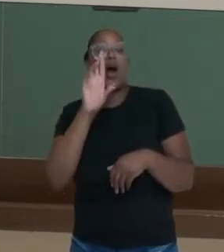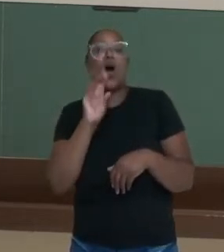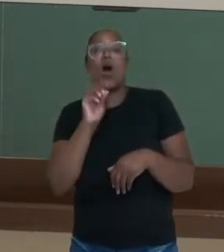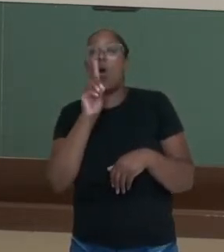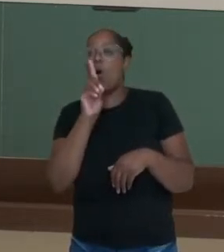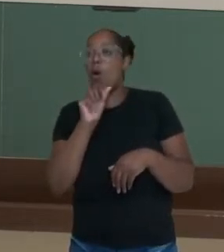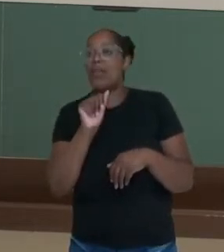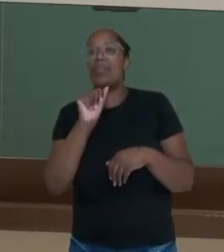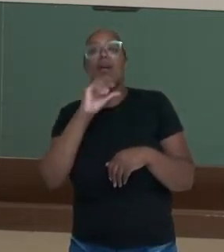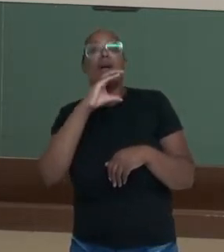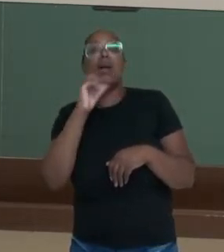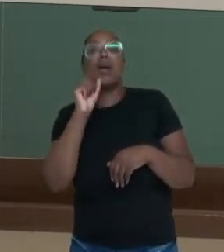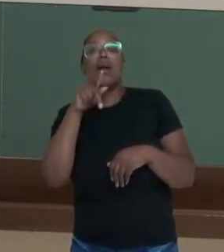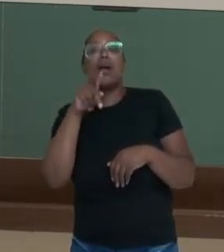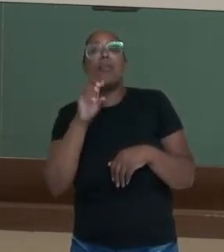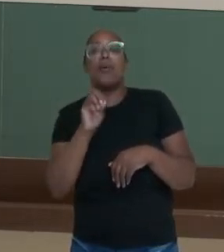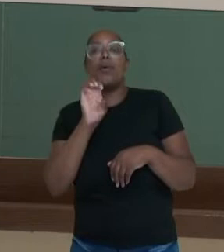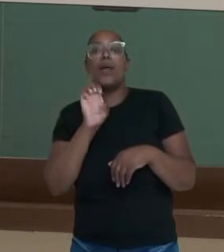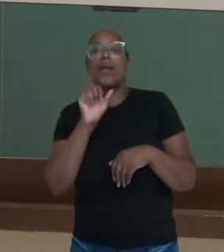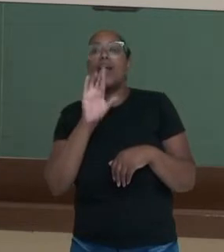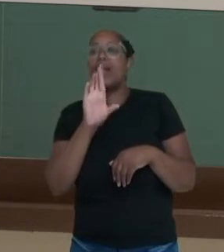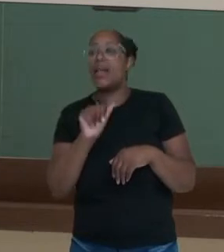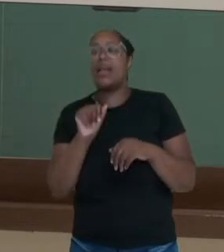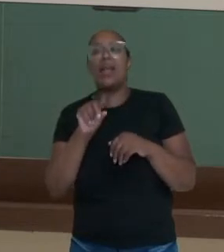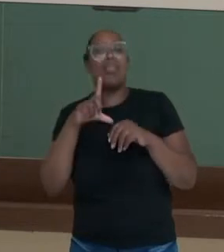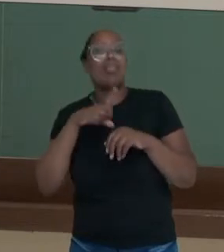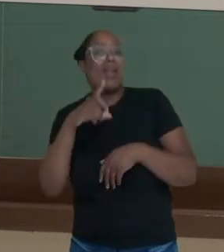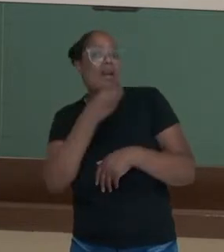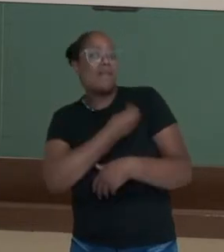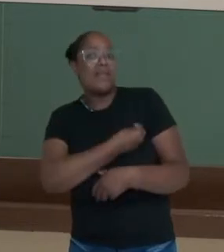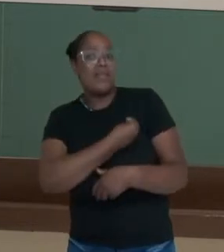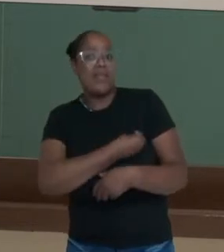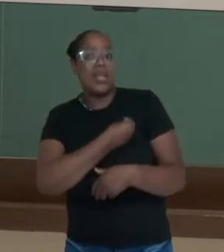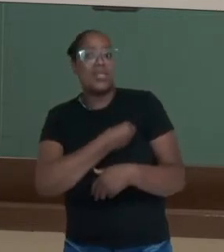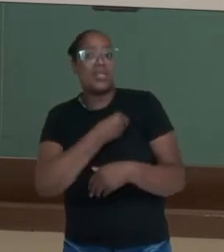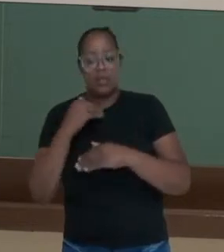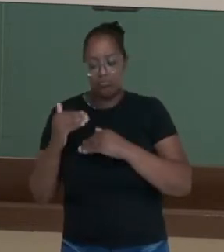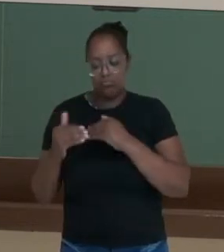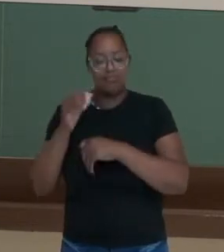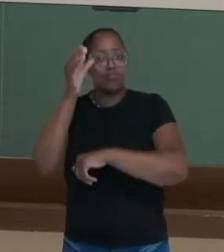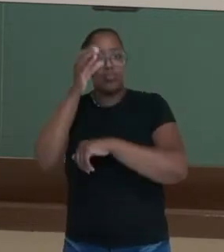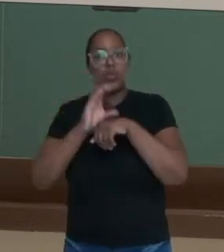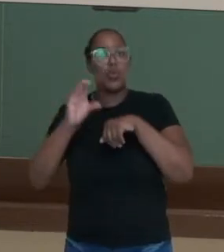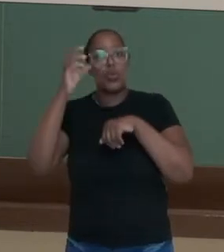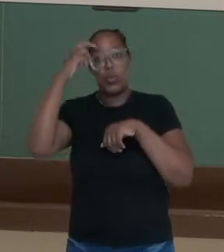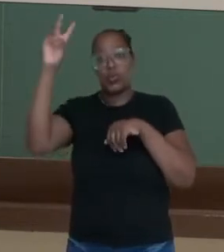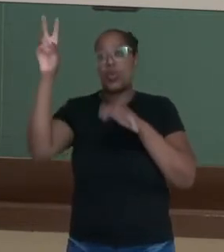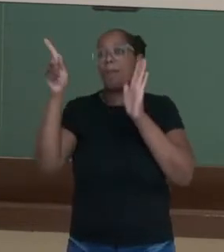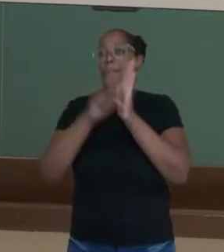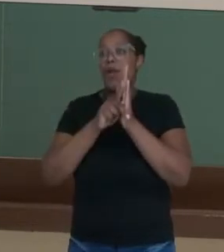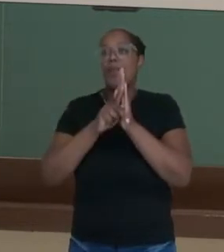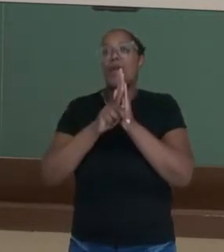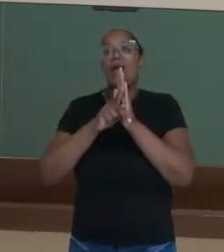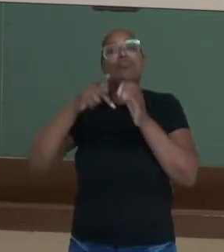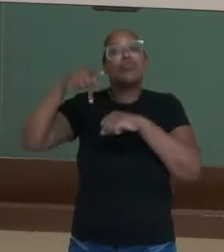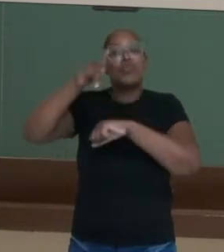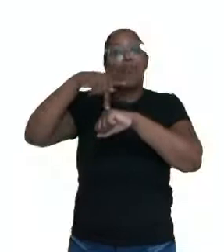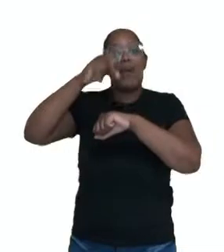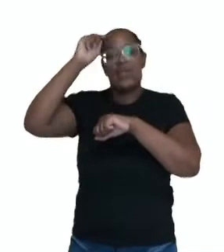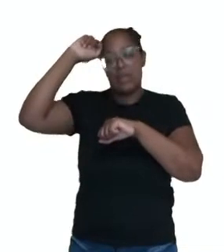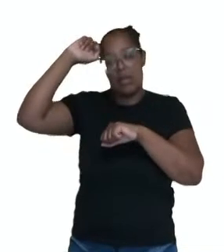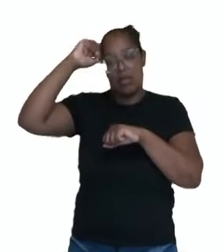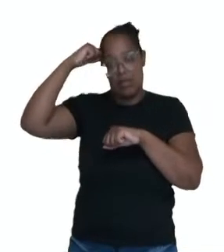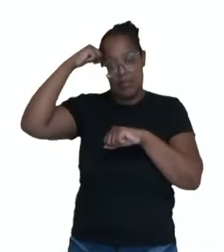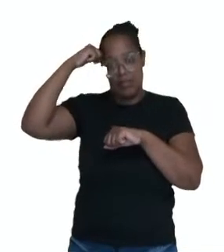se vivenciando essa cultura genuinamente afro-brasileira, tá bom?